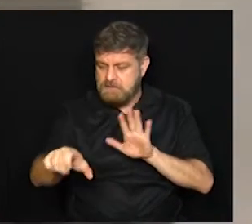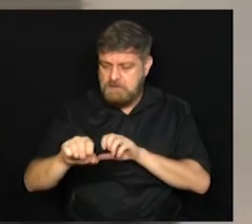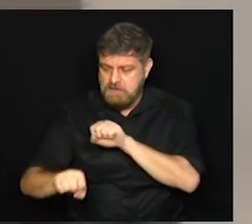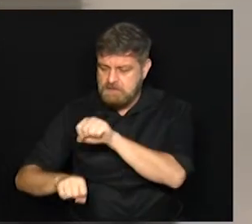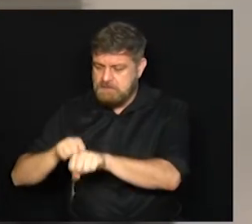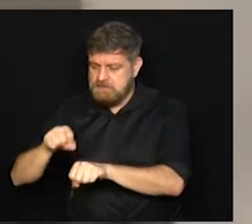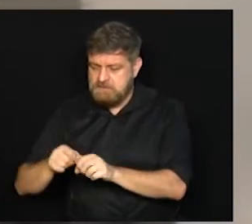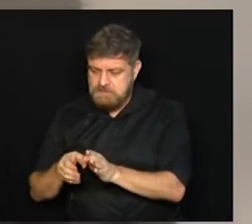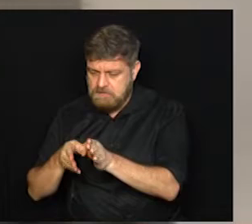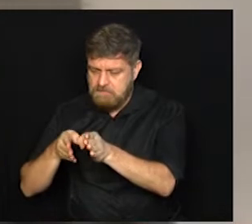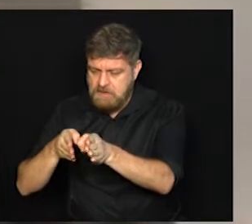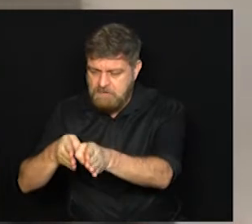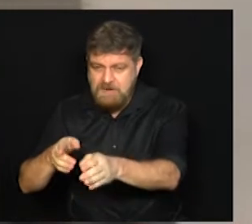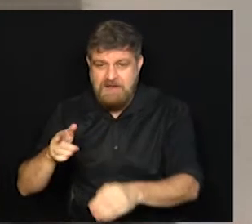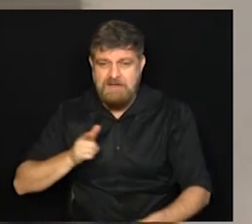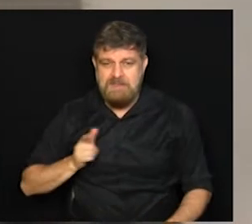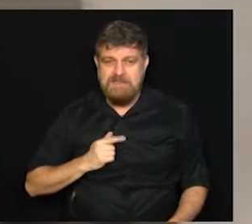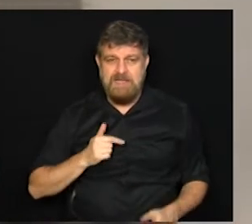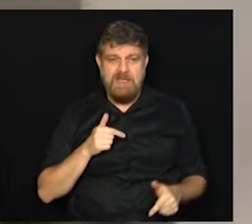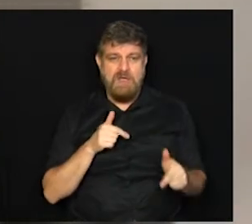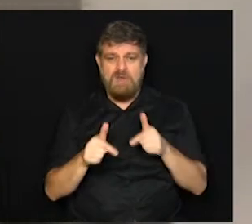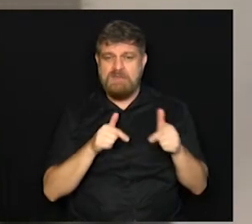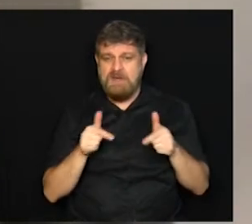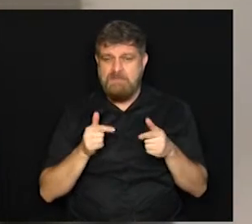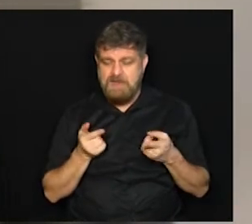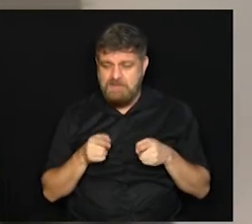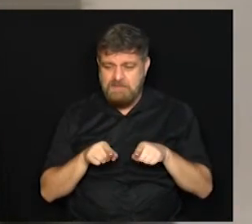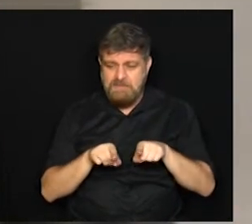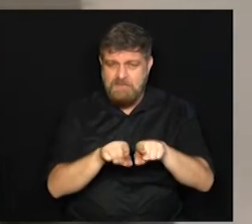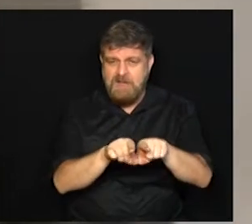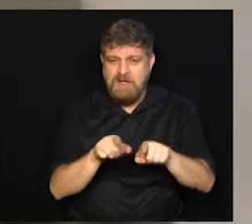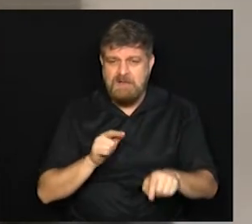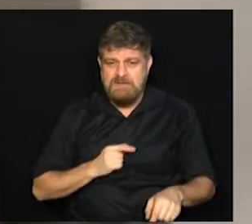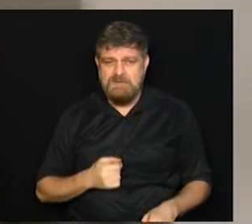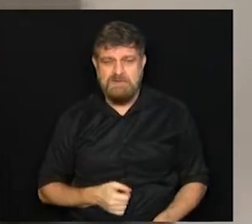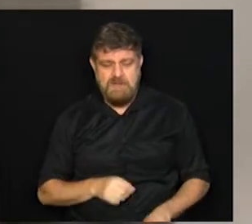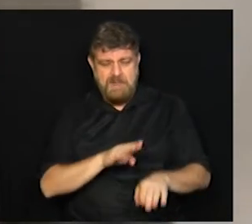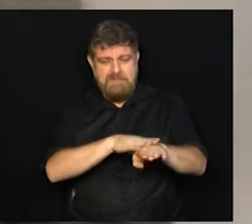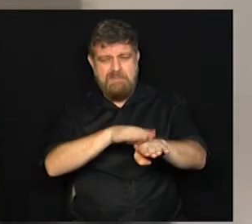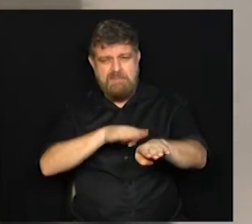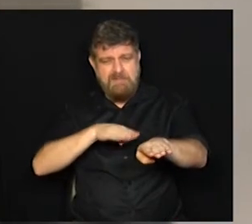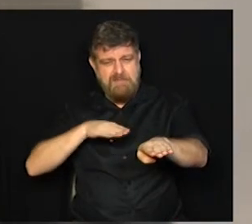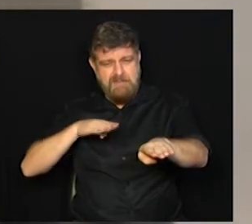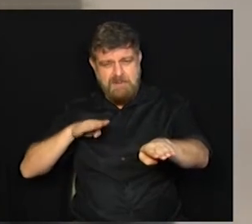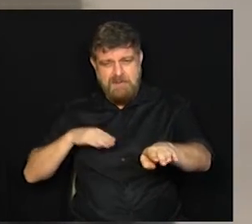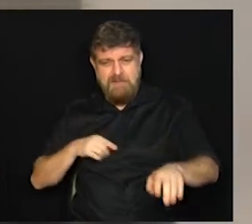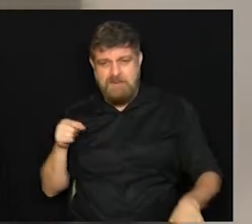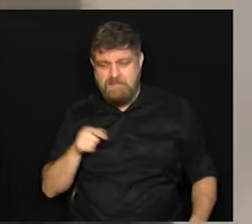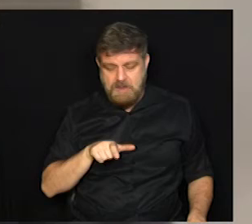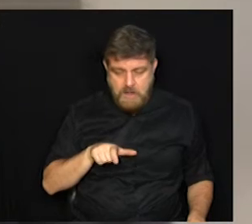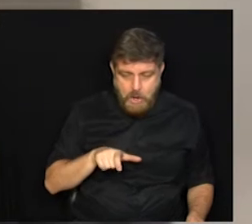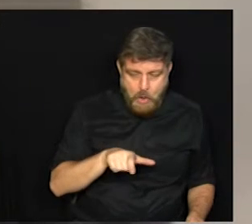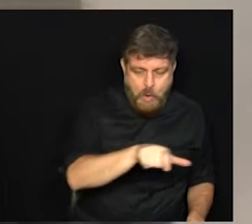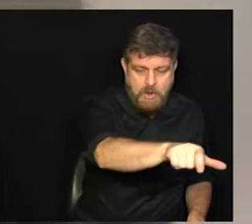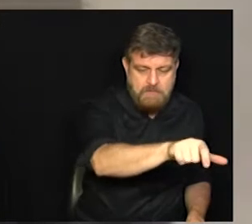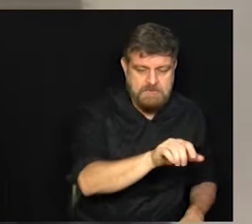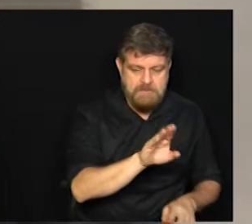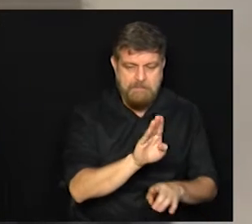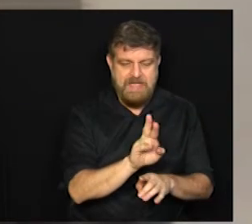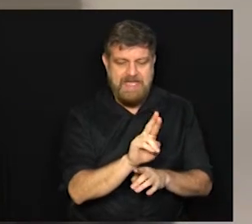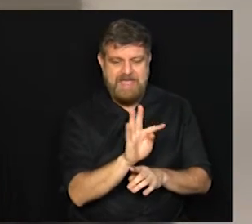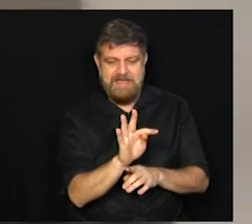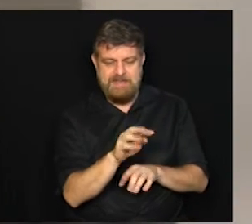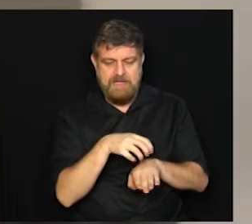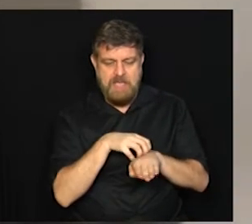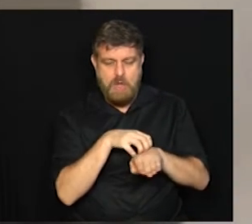para acompanhar todo esse fluxo que vai ser gerado com a criação do BRT aí, né?